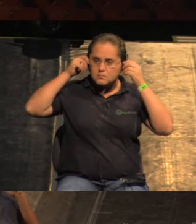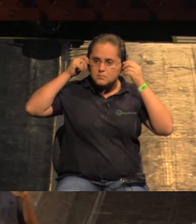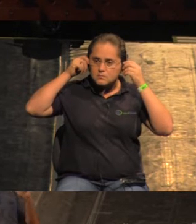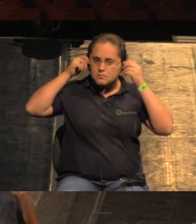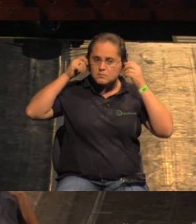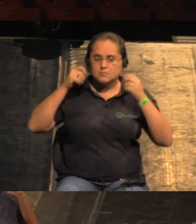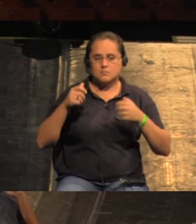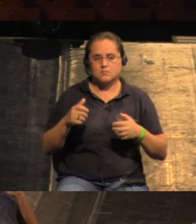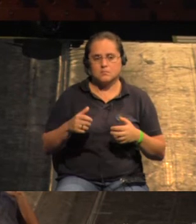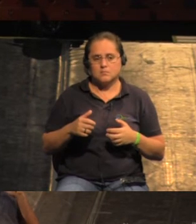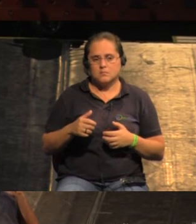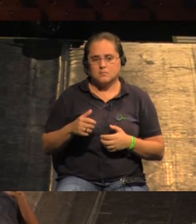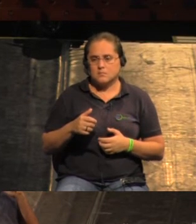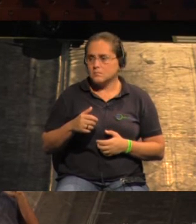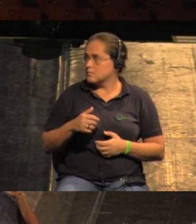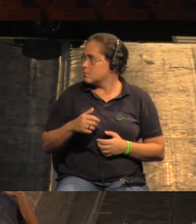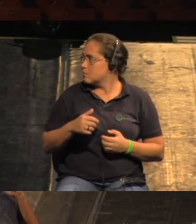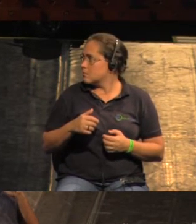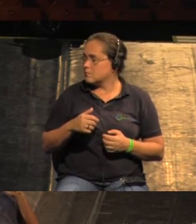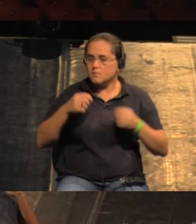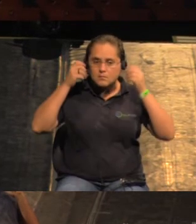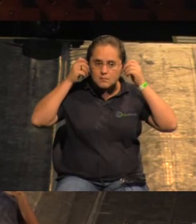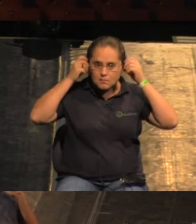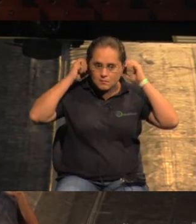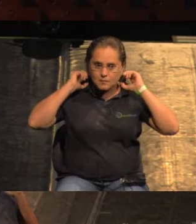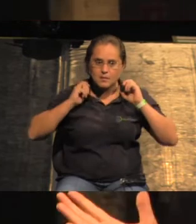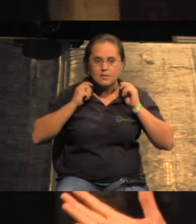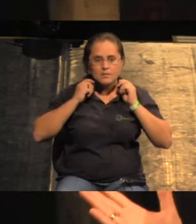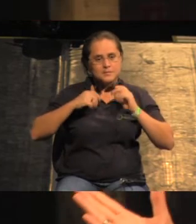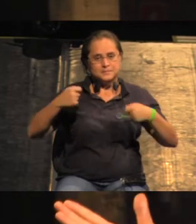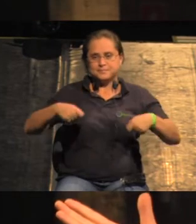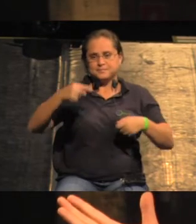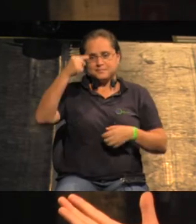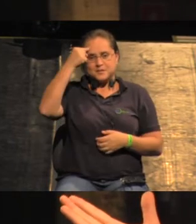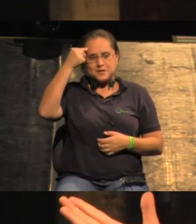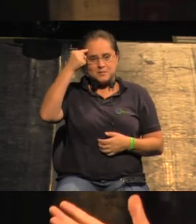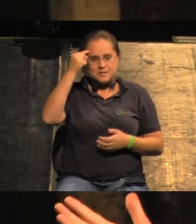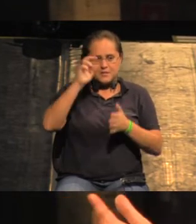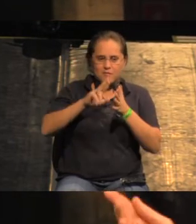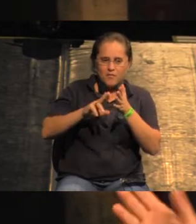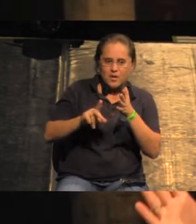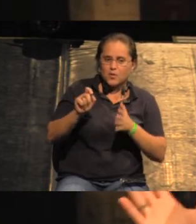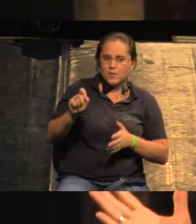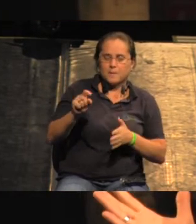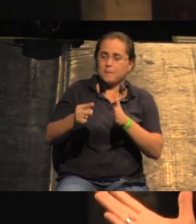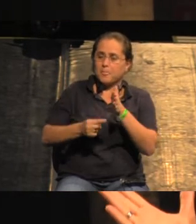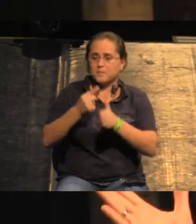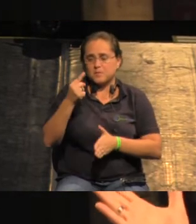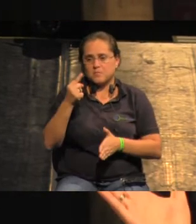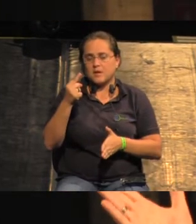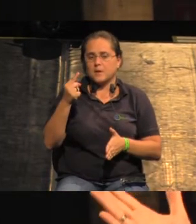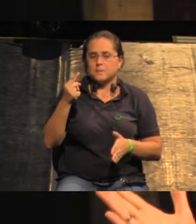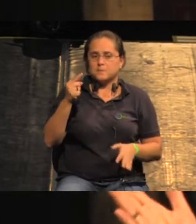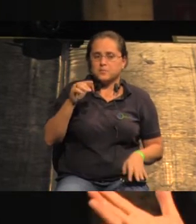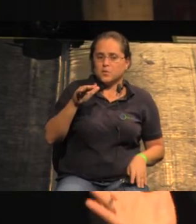Eu acho que o meu comentário é muito em linha com o que a Suzana está dizendo. A gente tem que pensar em duas coisas, em várias coisas, na